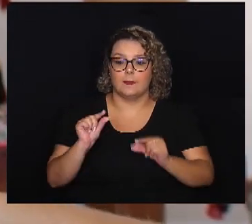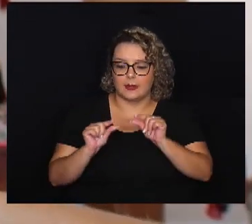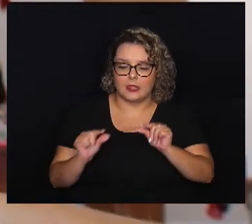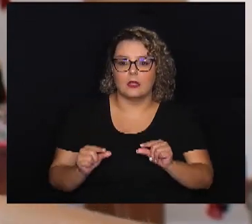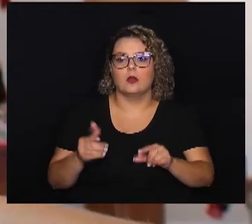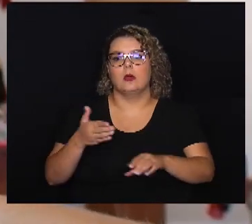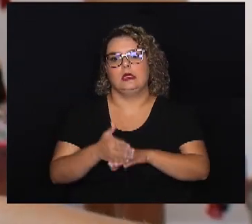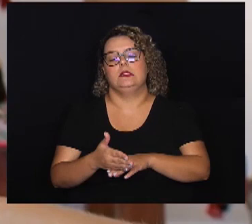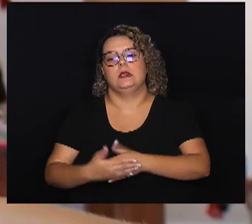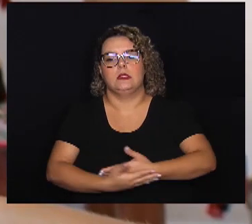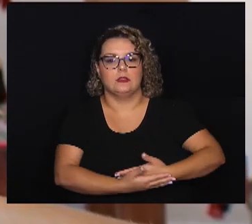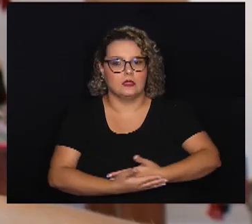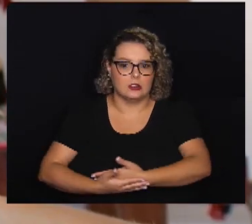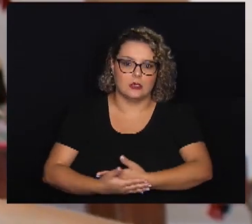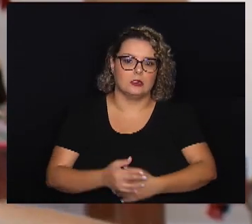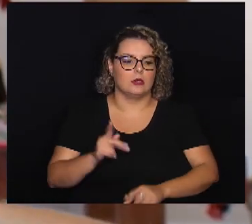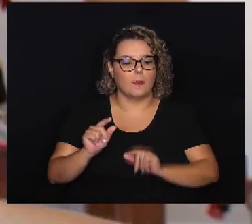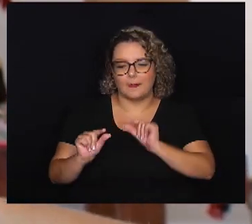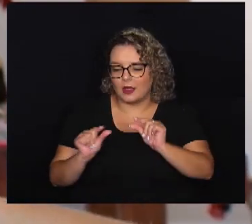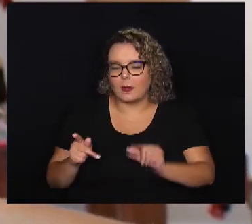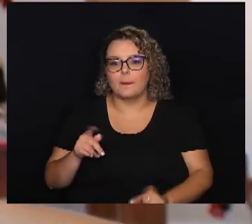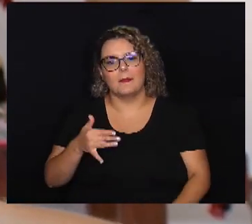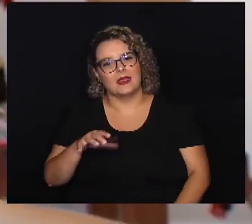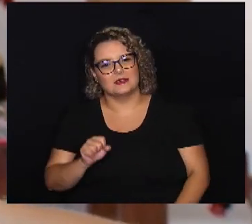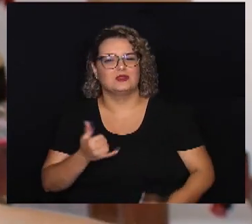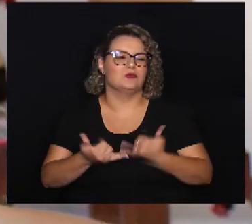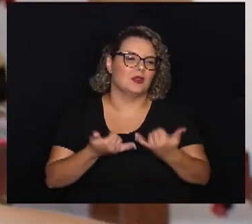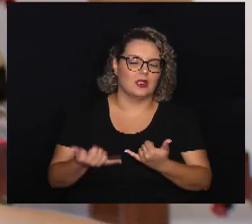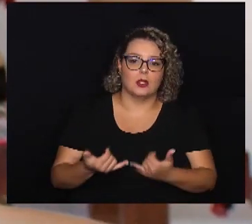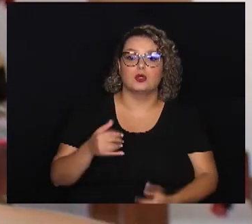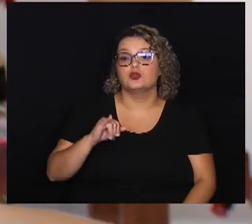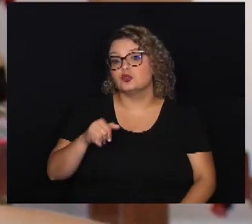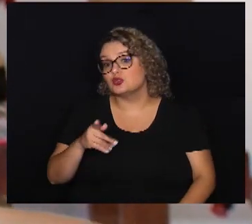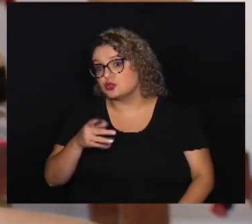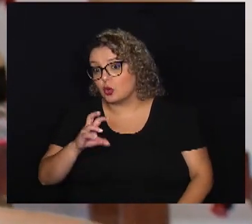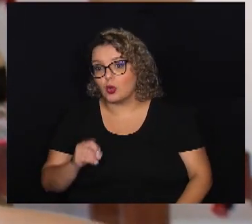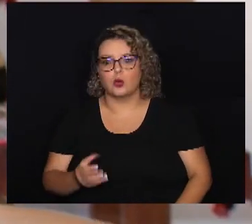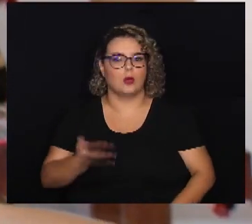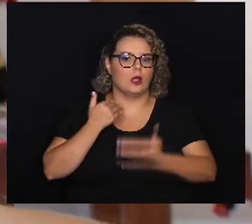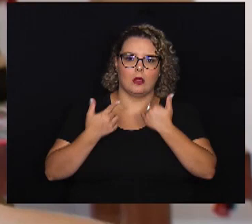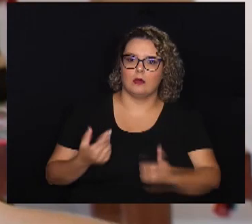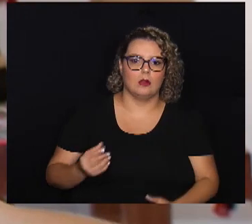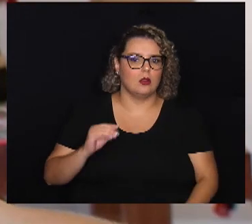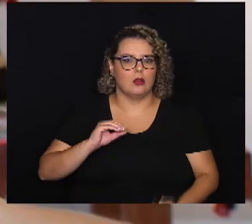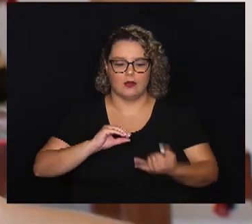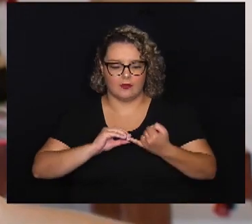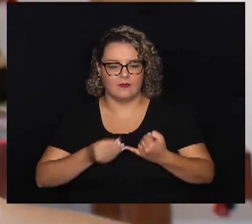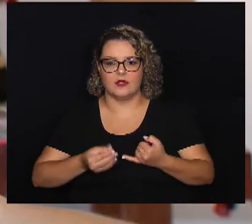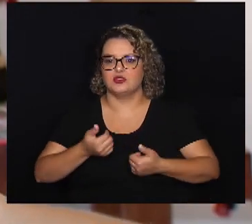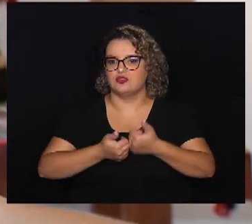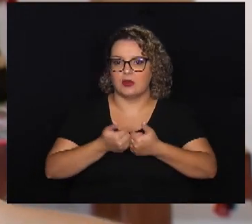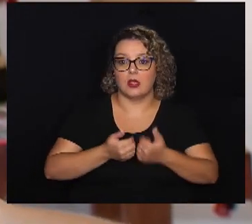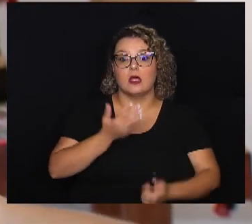bebê. Então, pequenas peças de brinquedo, de jogo e mesmo de alimentos, como grãos de feijão, de arroz, nada que a